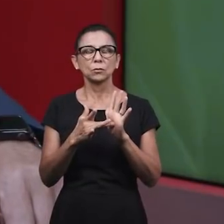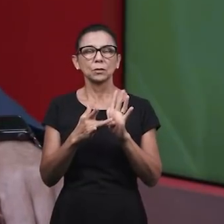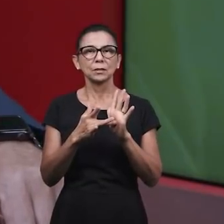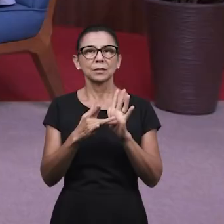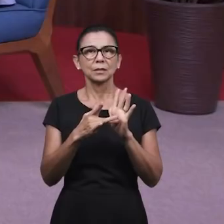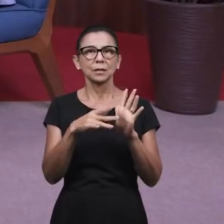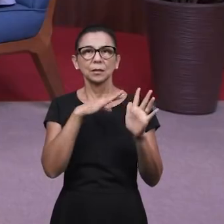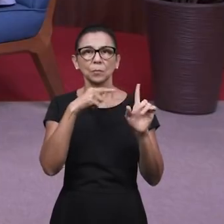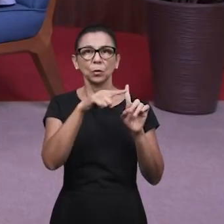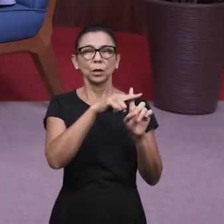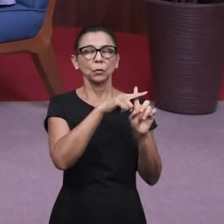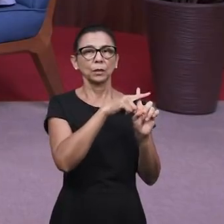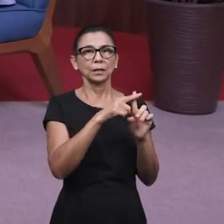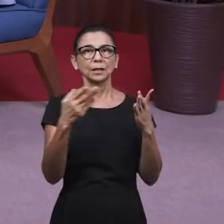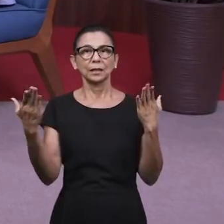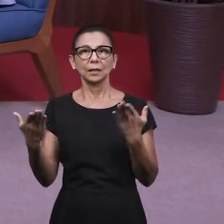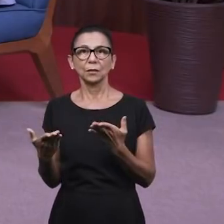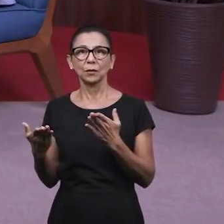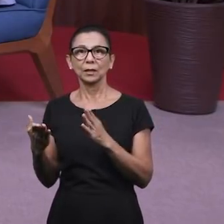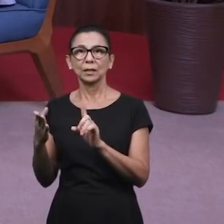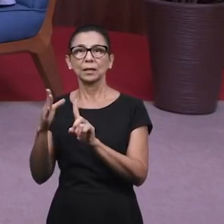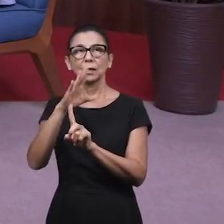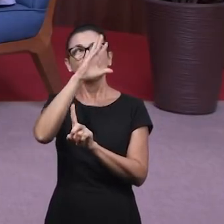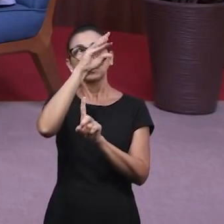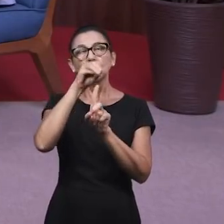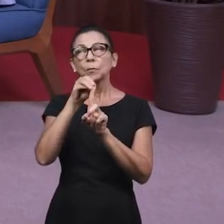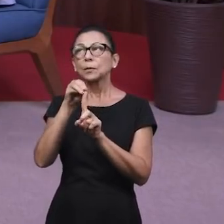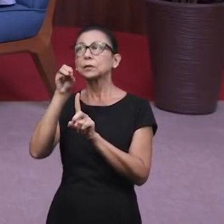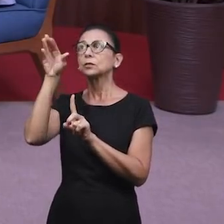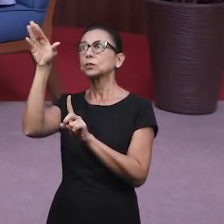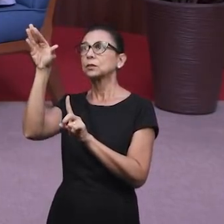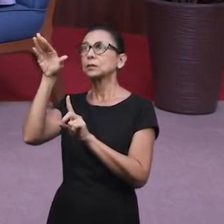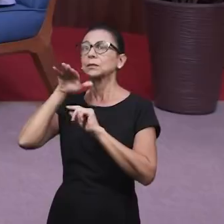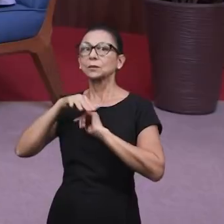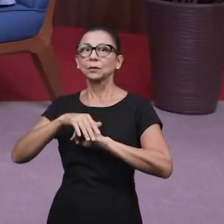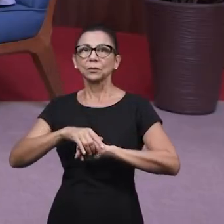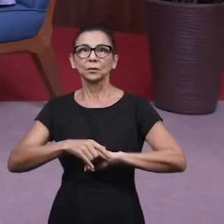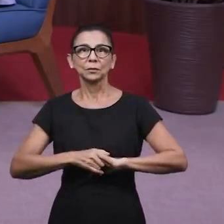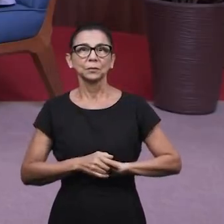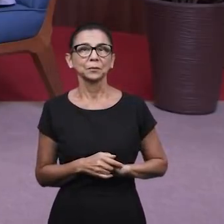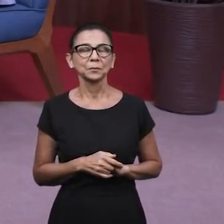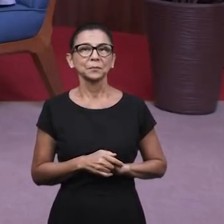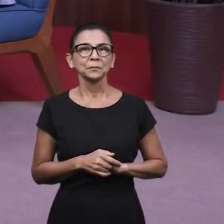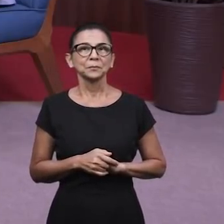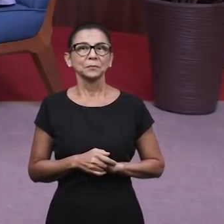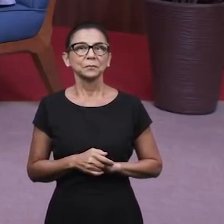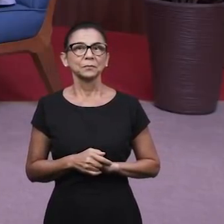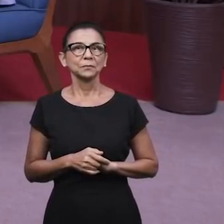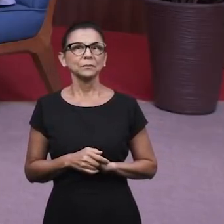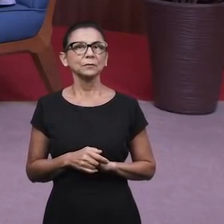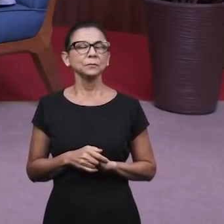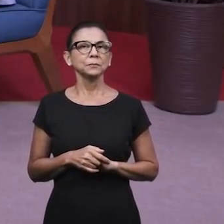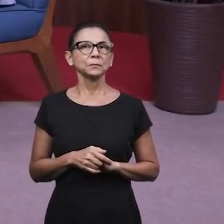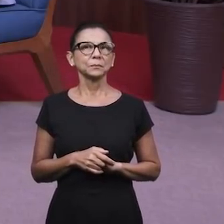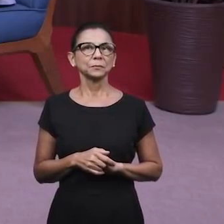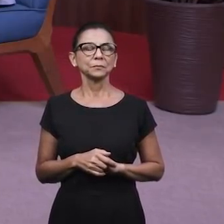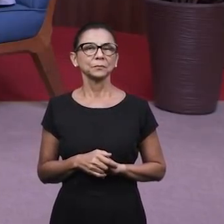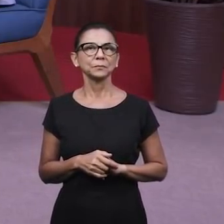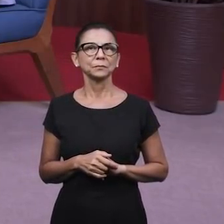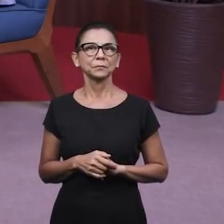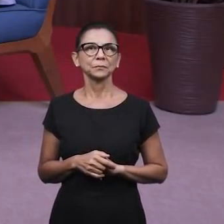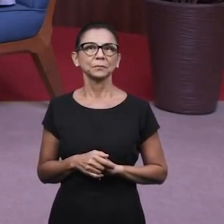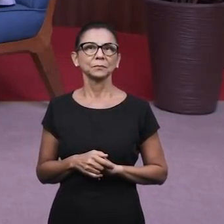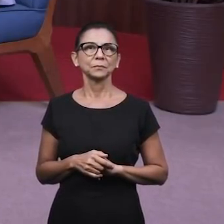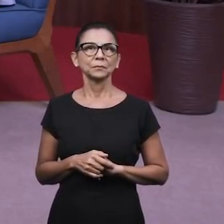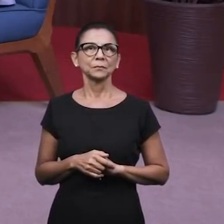mediador. Vamos ler alguns textos, Daniel, Vamos. que falam sobre isso. O primeiro texto está em 1 Timóteo, capítulo